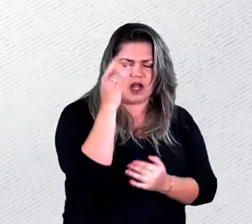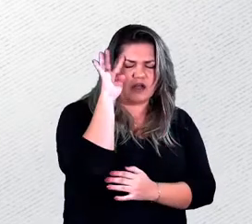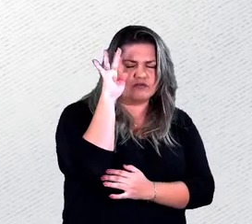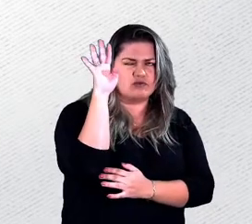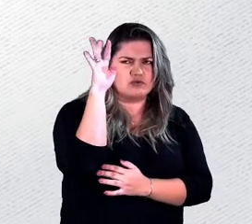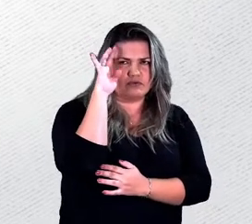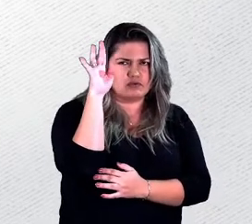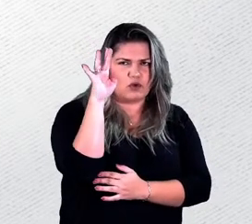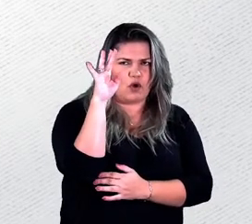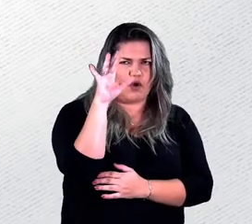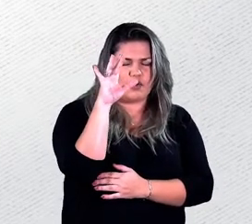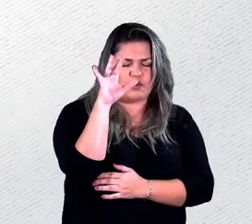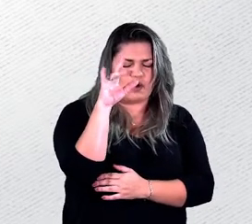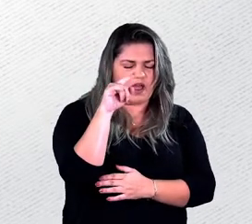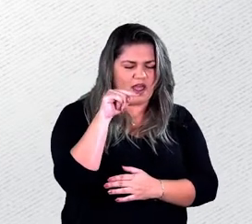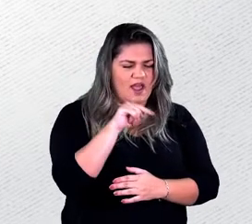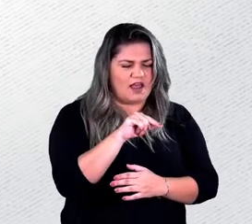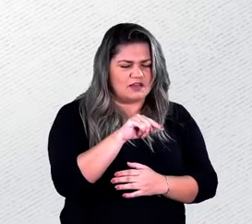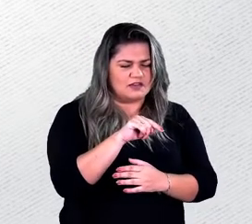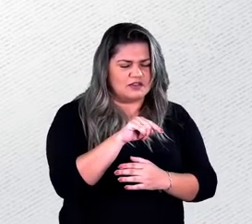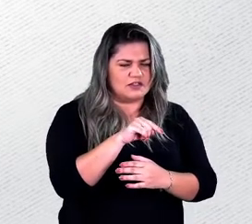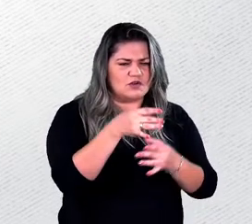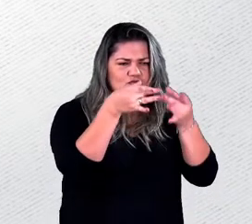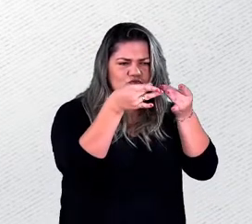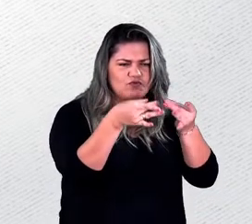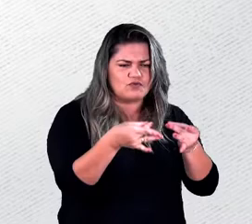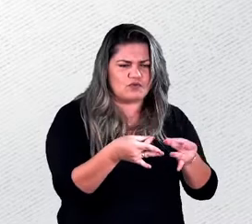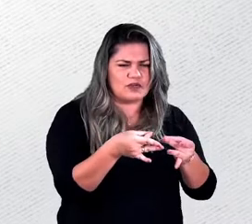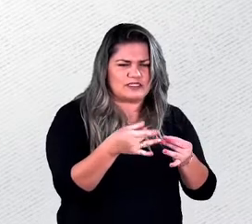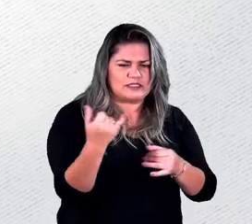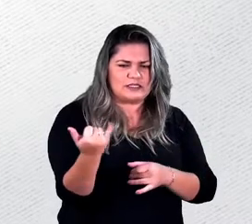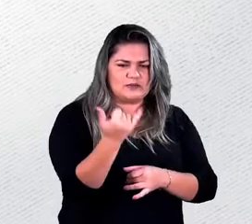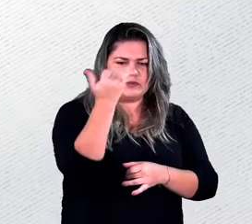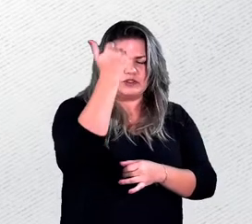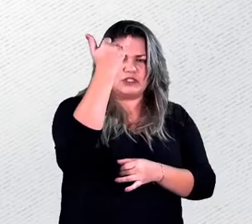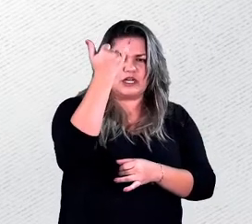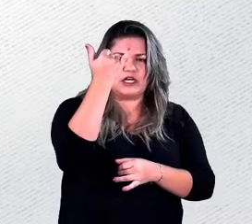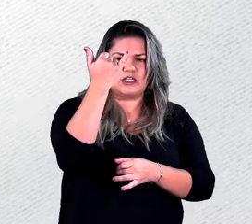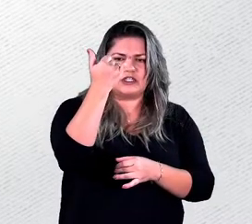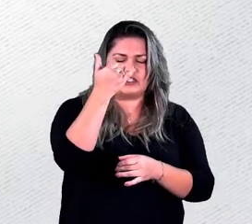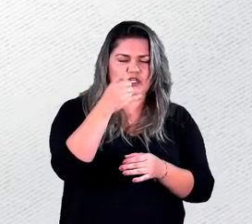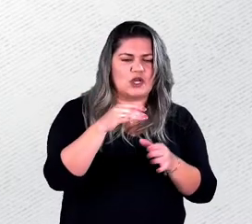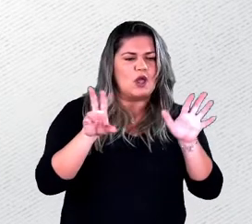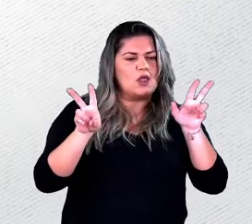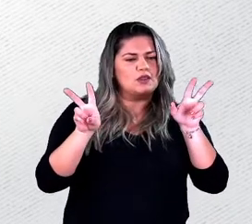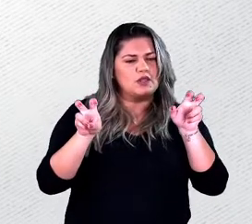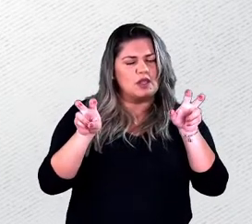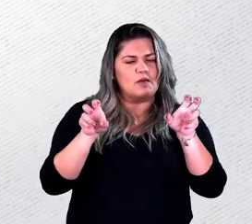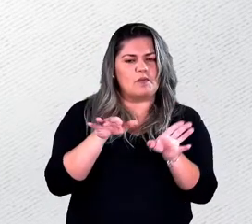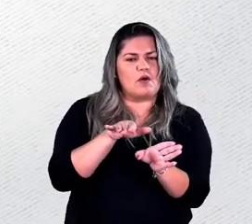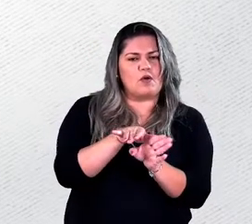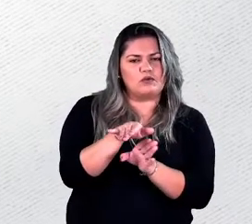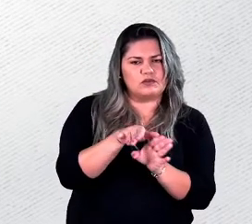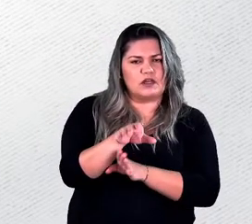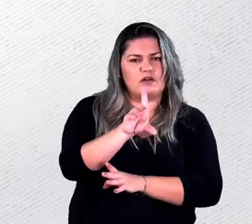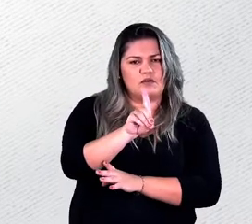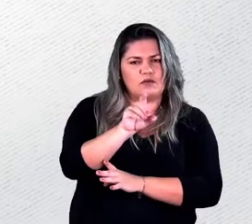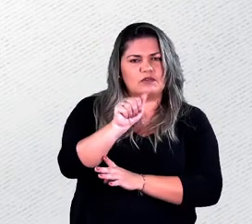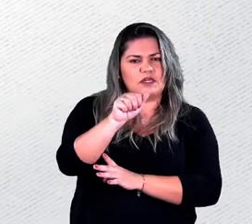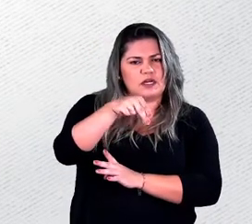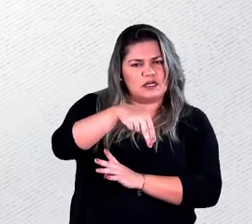estes componentes são essenciais para o tema que o conselheiro Daniel nos trará na lição de hoje